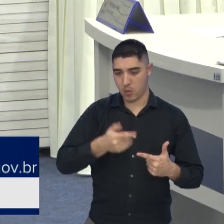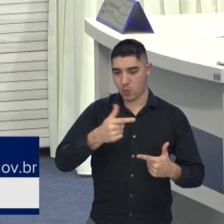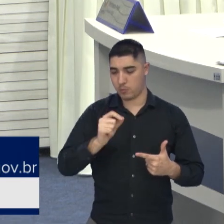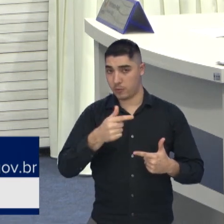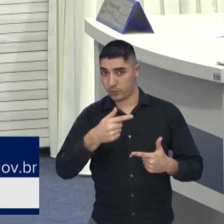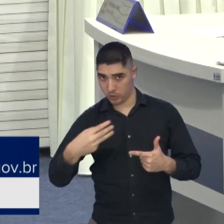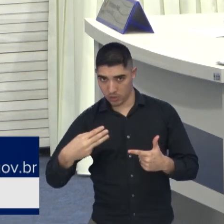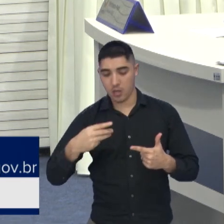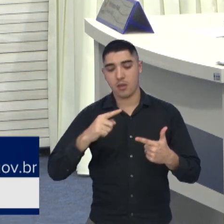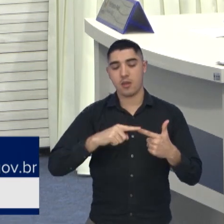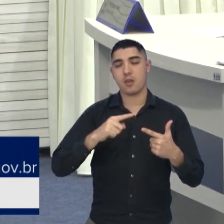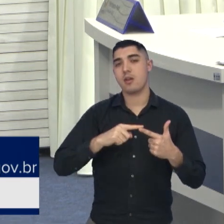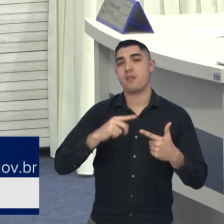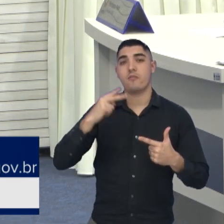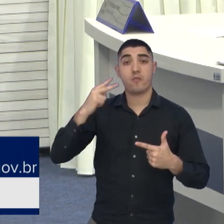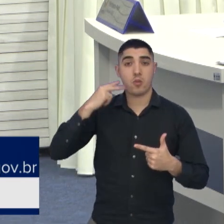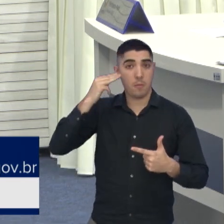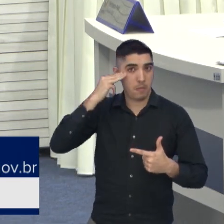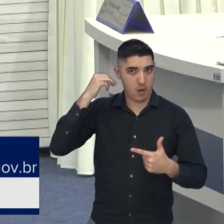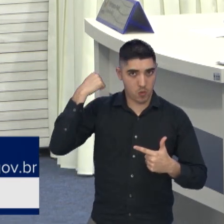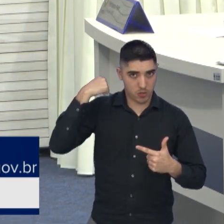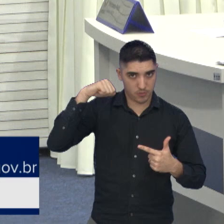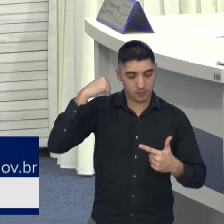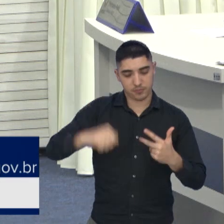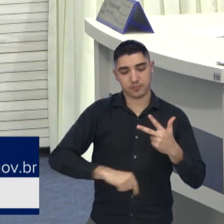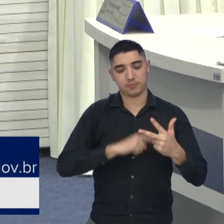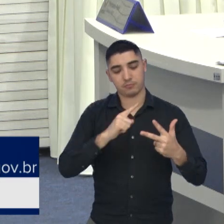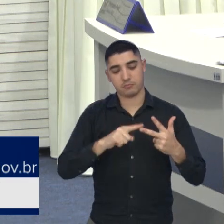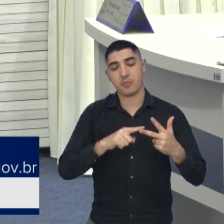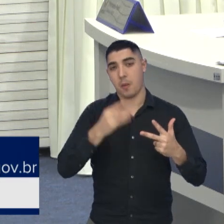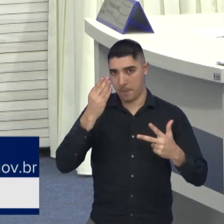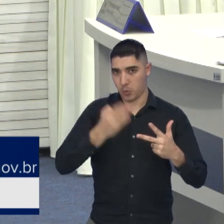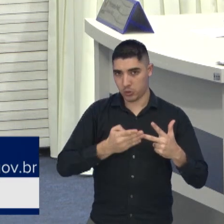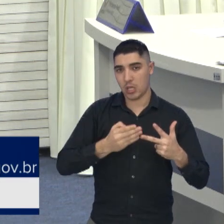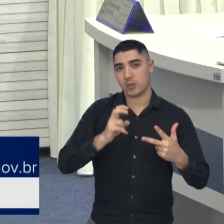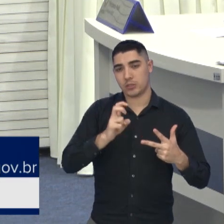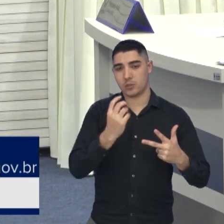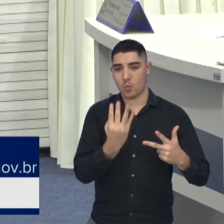1408/2023, vereador Marcão da Academia. Processo